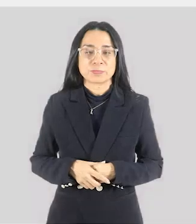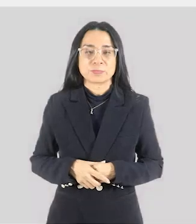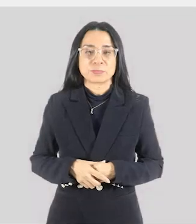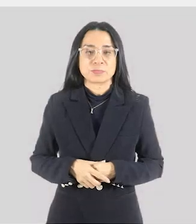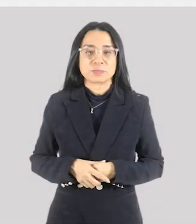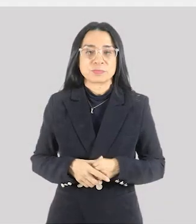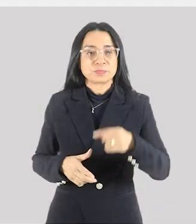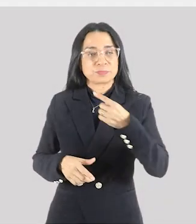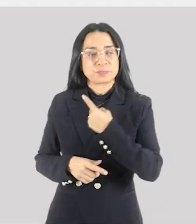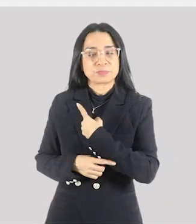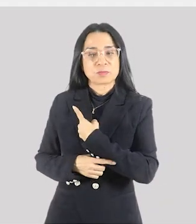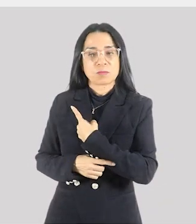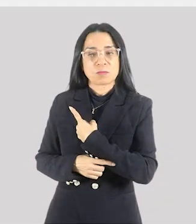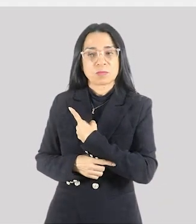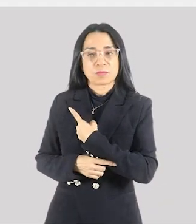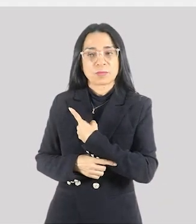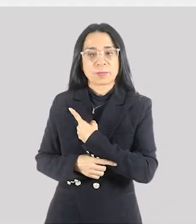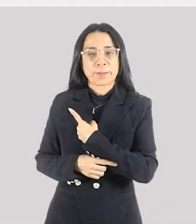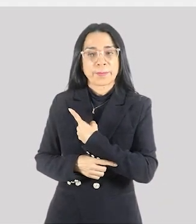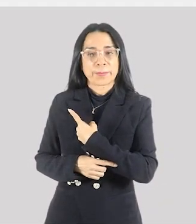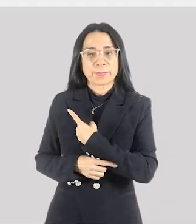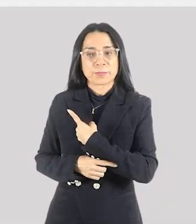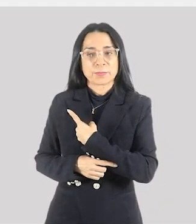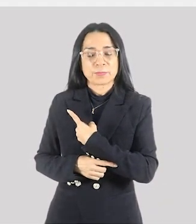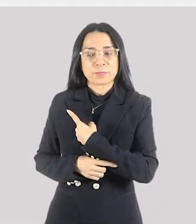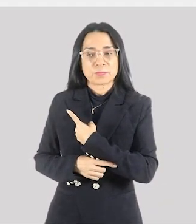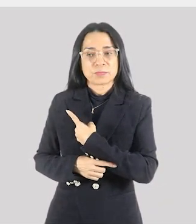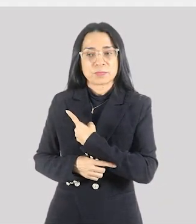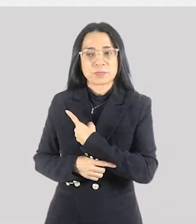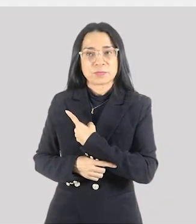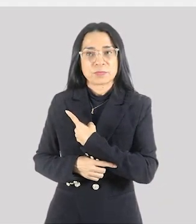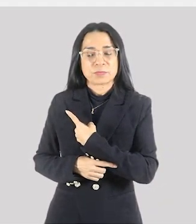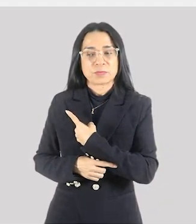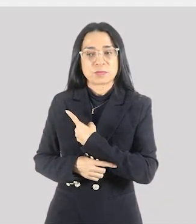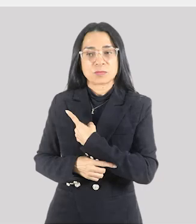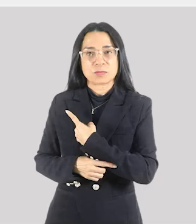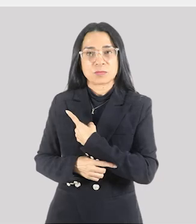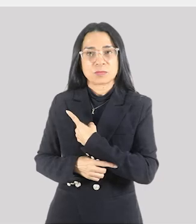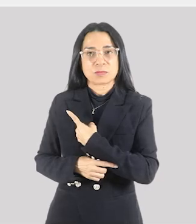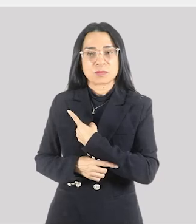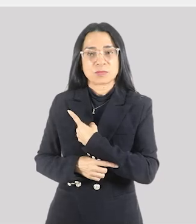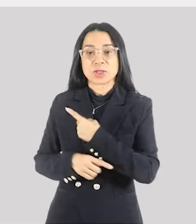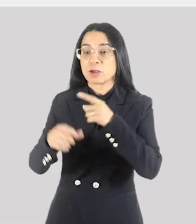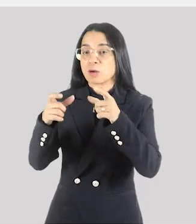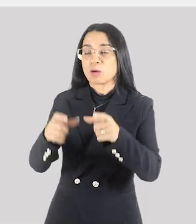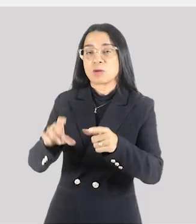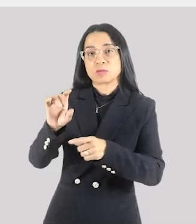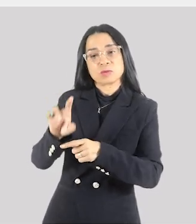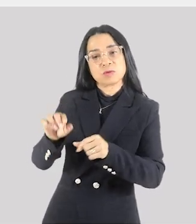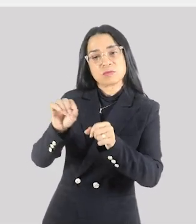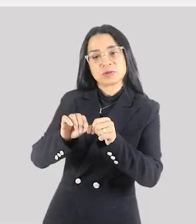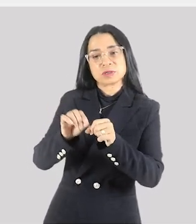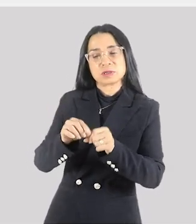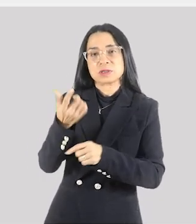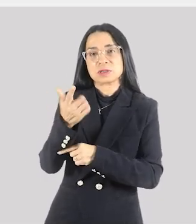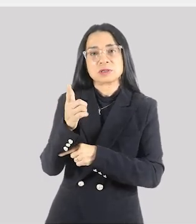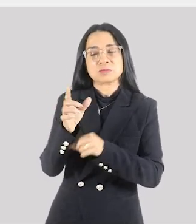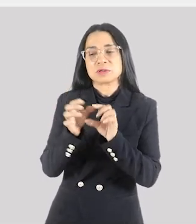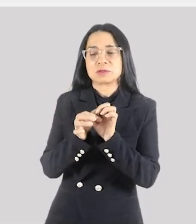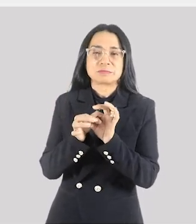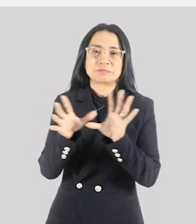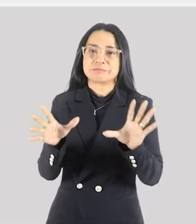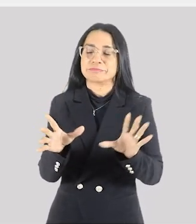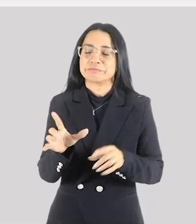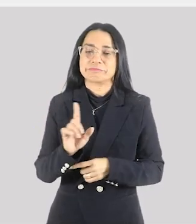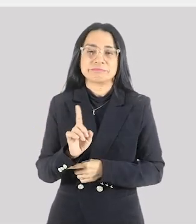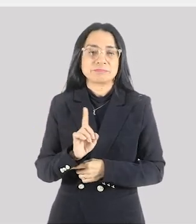já os órgãos subalternos são órgãos de mera execução. Portanto, para os órgãos subalternos não existe